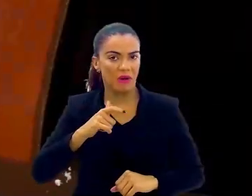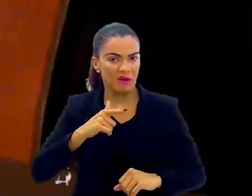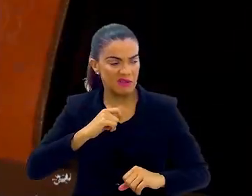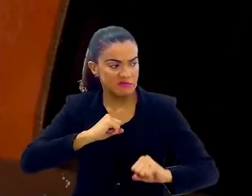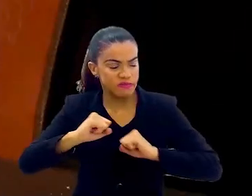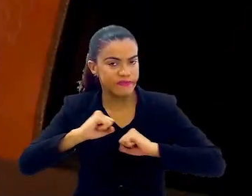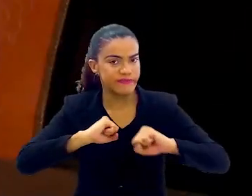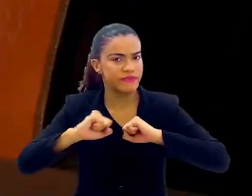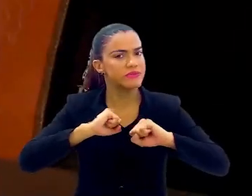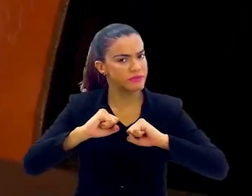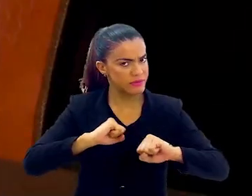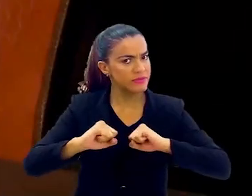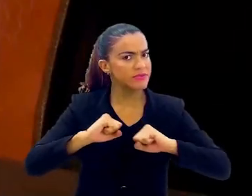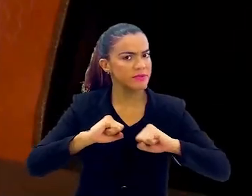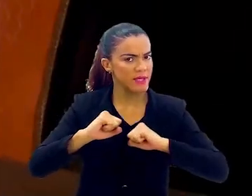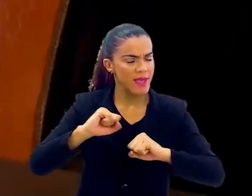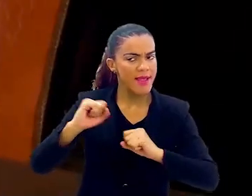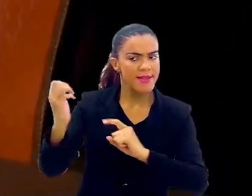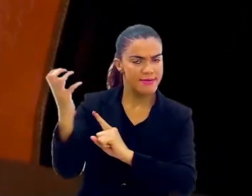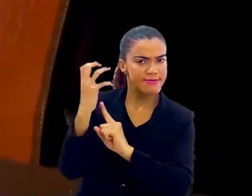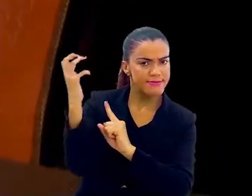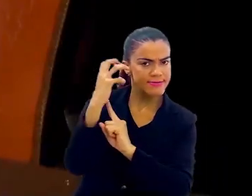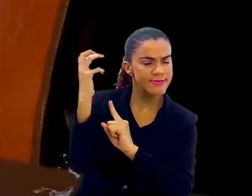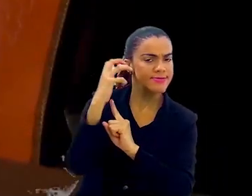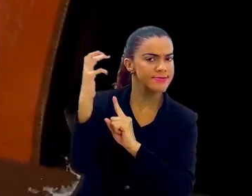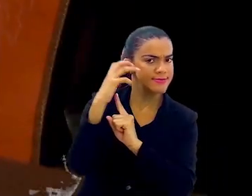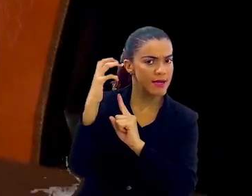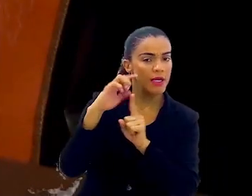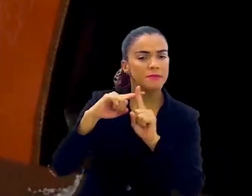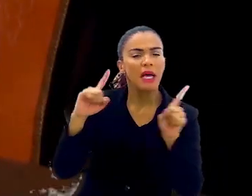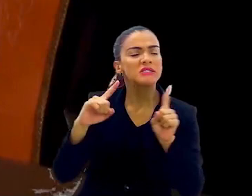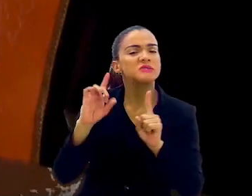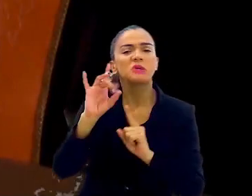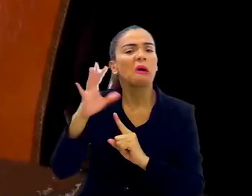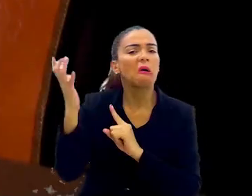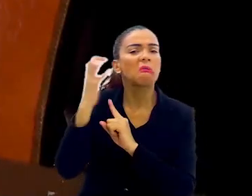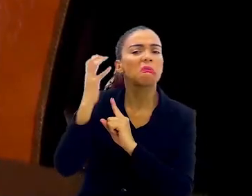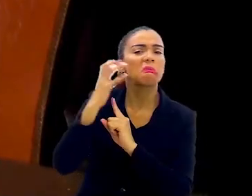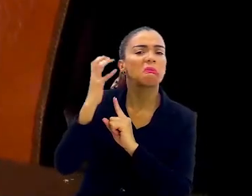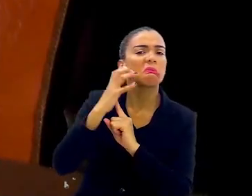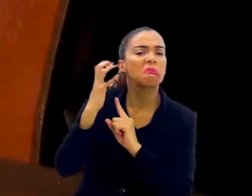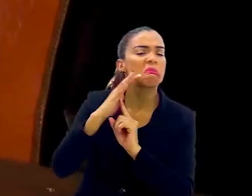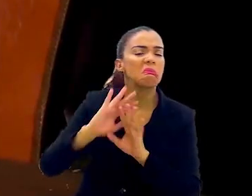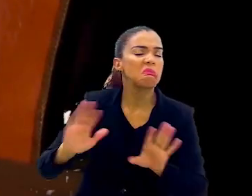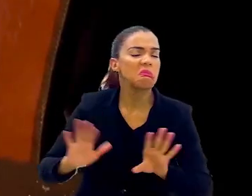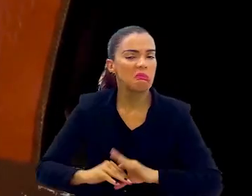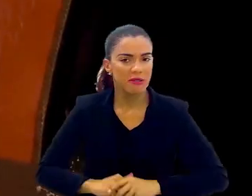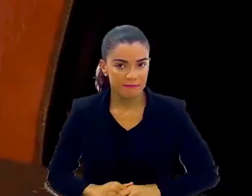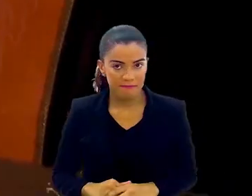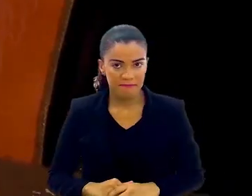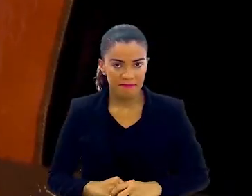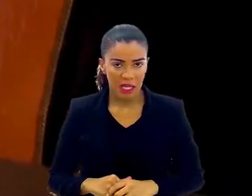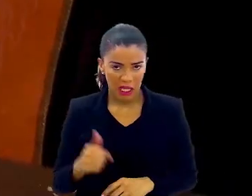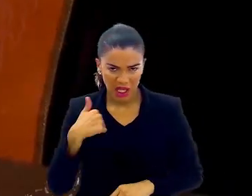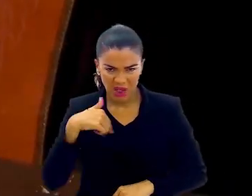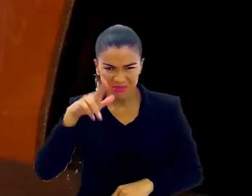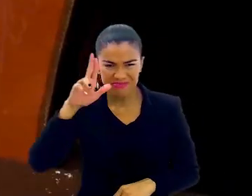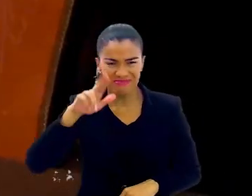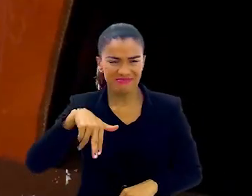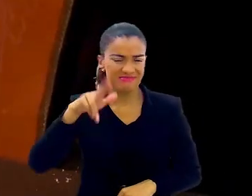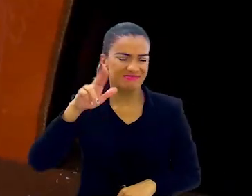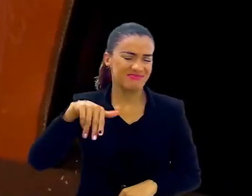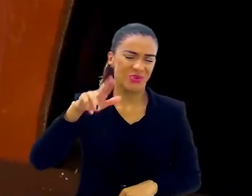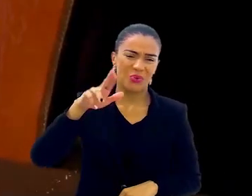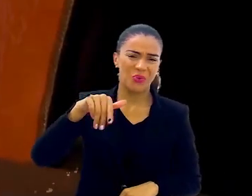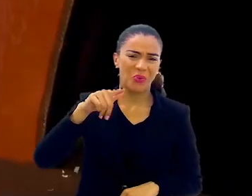eu combatia aquilo. Então, ele me ameaçava muito. Mas só não passou da ameaça. Porque eu nunca